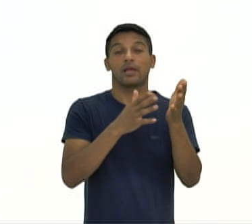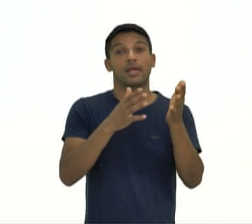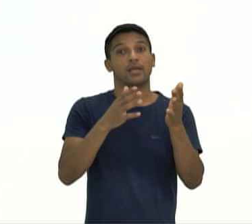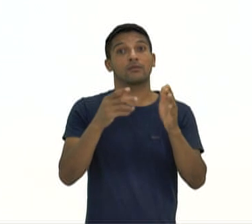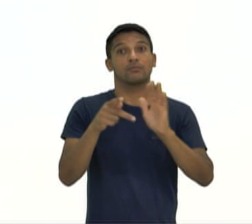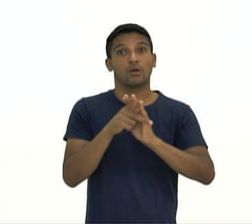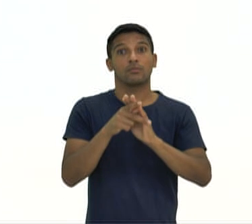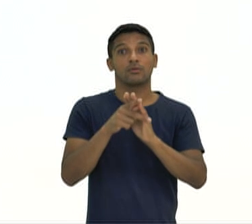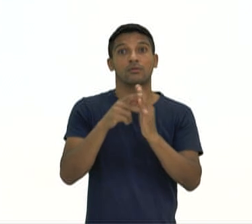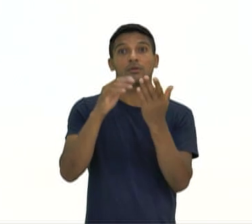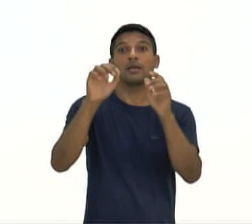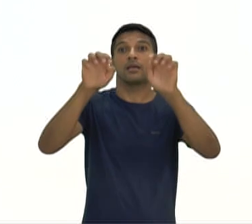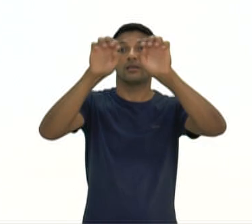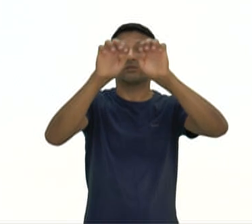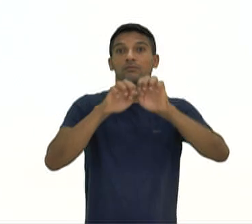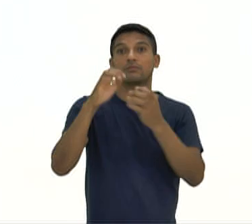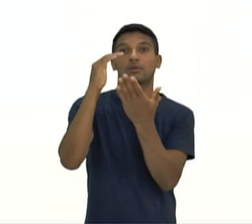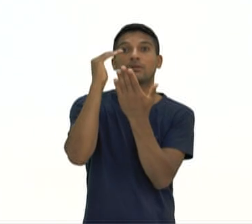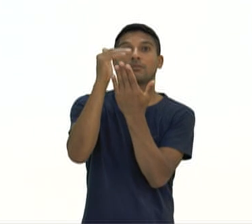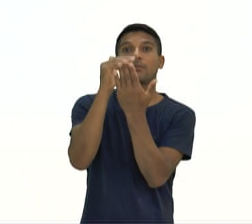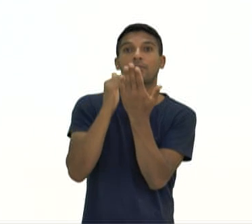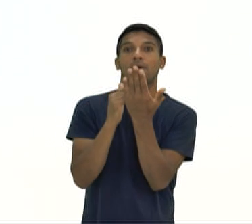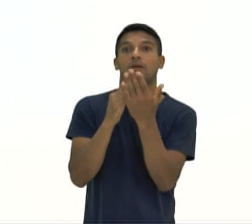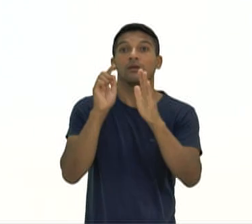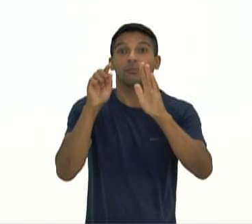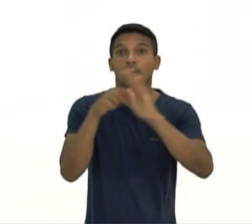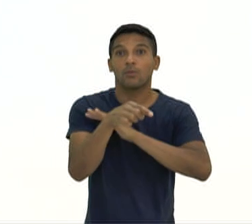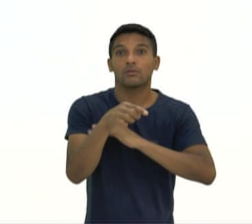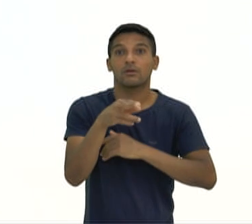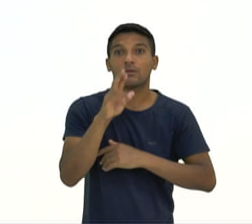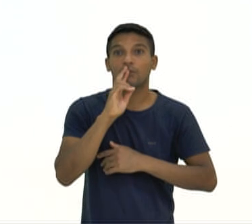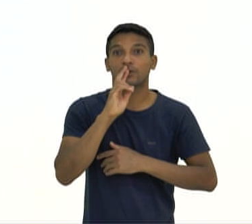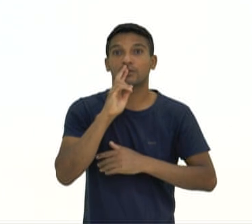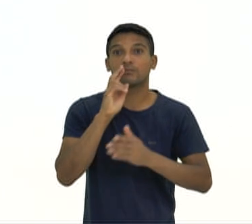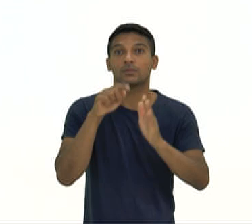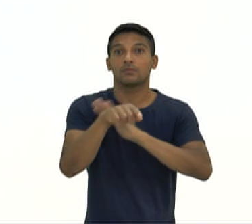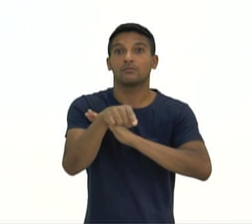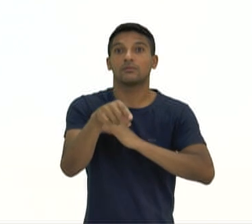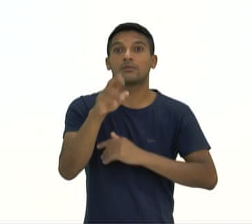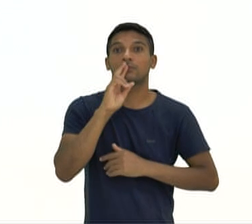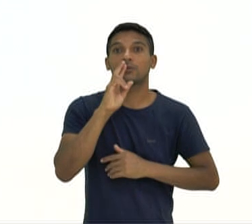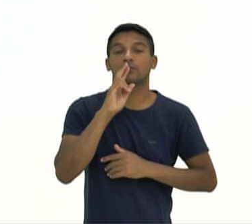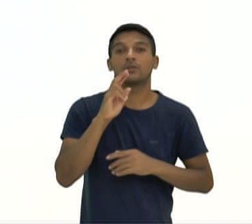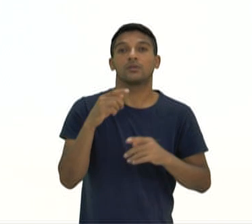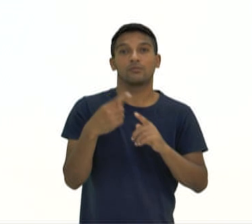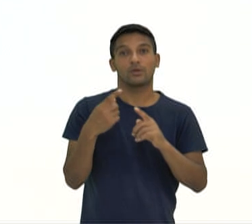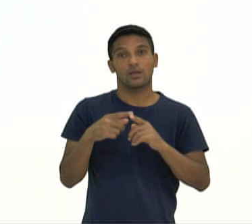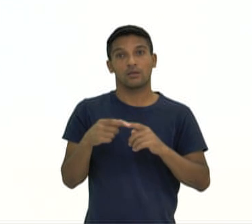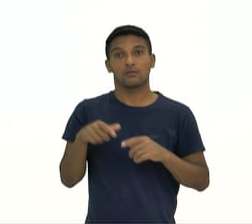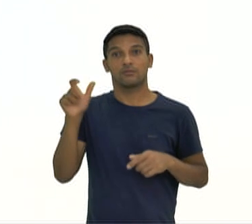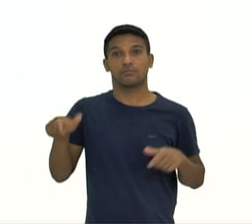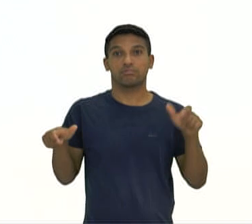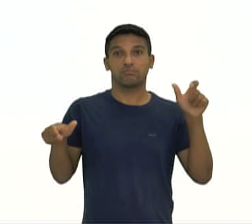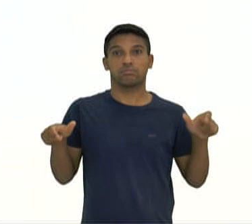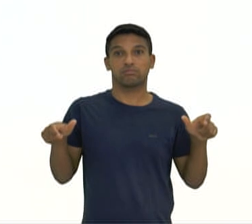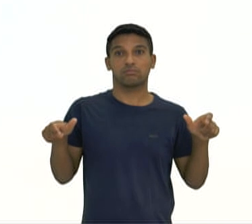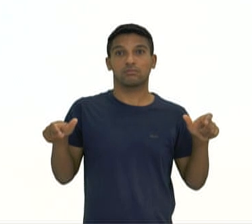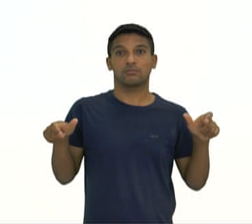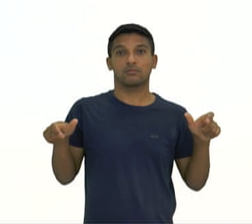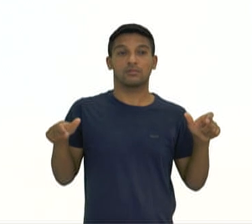tem origem na modalidade oral, porque é o resultado da interação verbal de entrevistador e